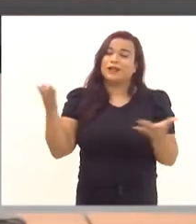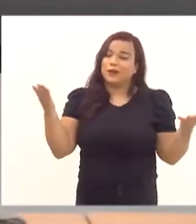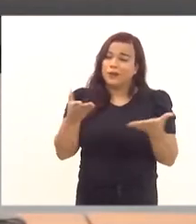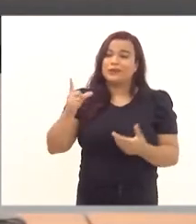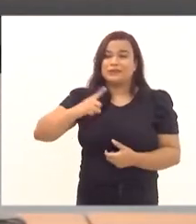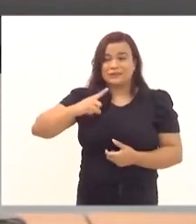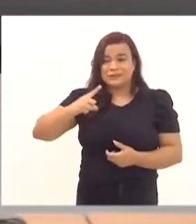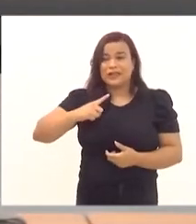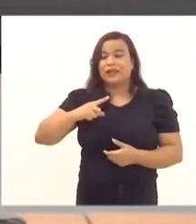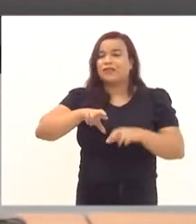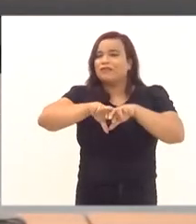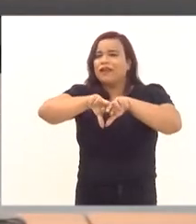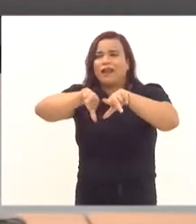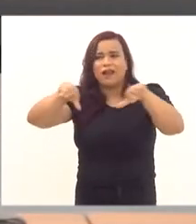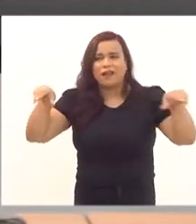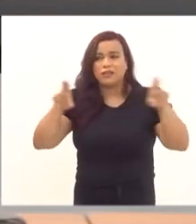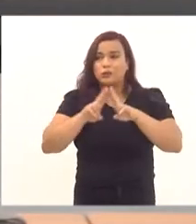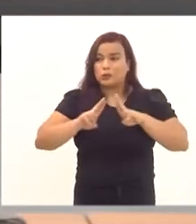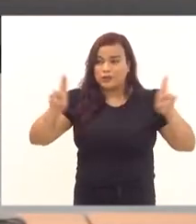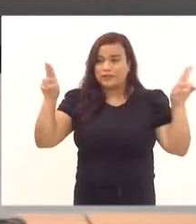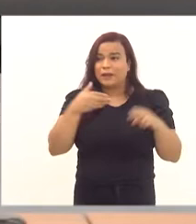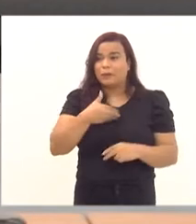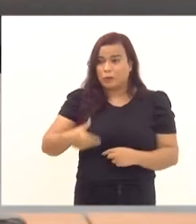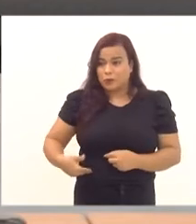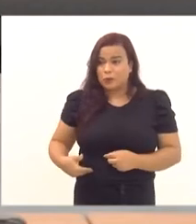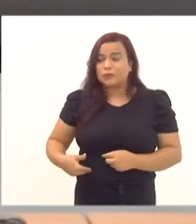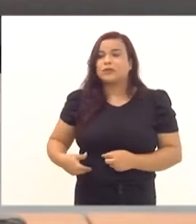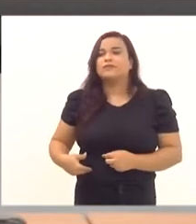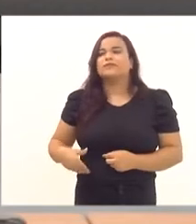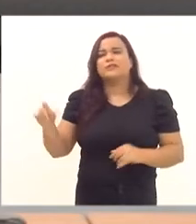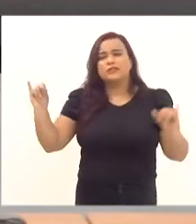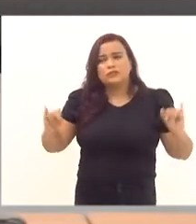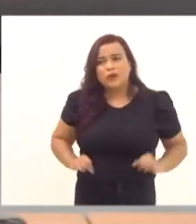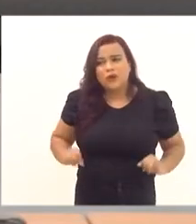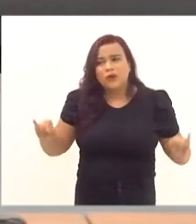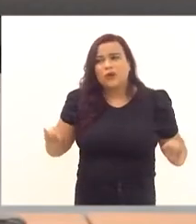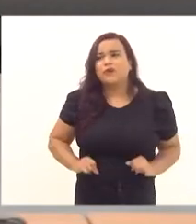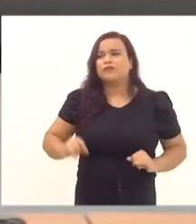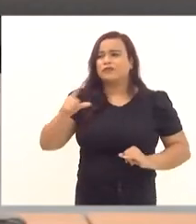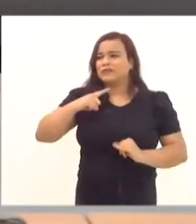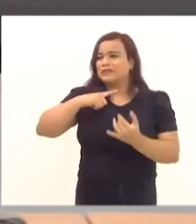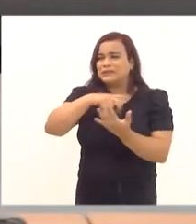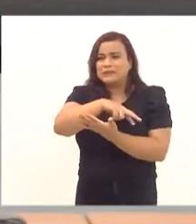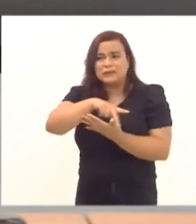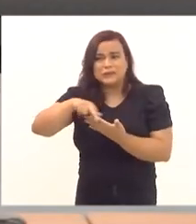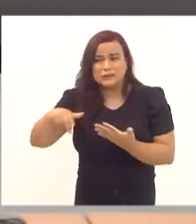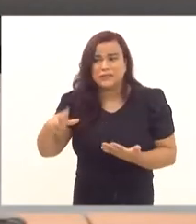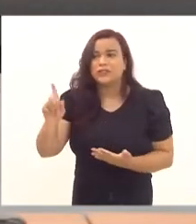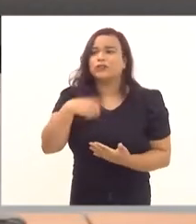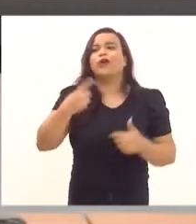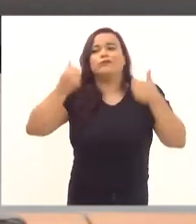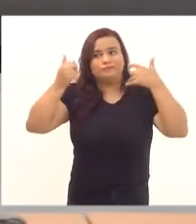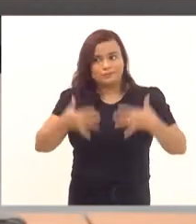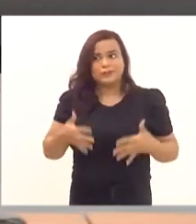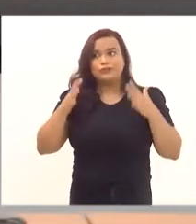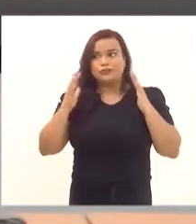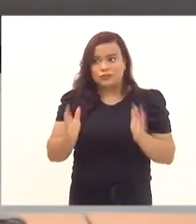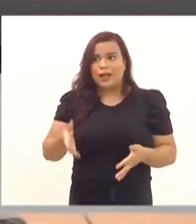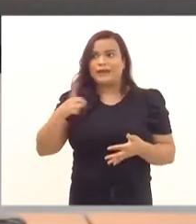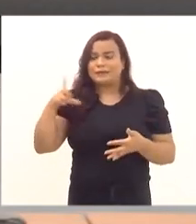em que as Universidades públicas sofrem como nós plantamos e combatemos aqui